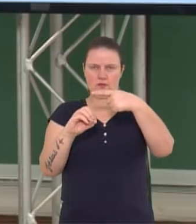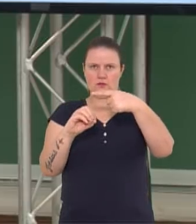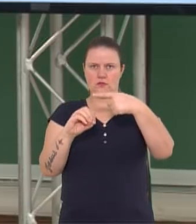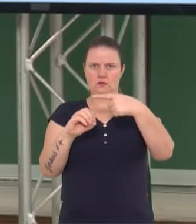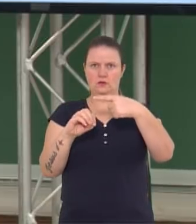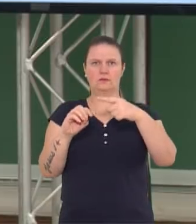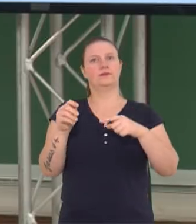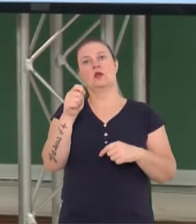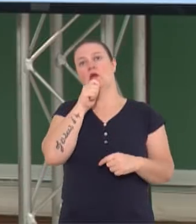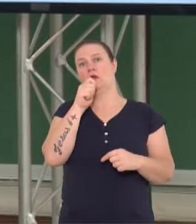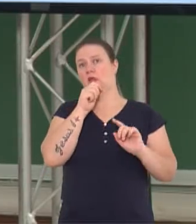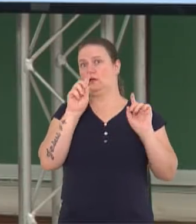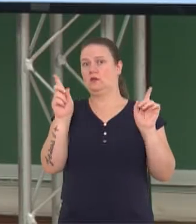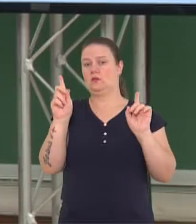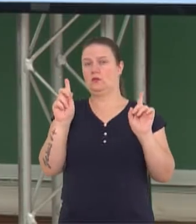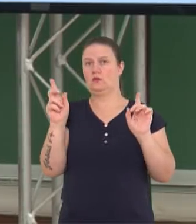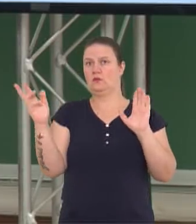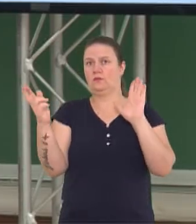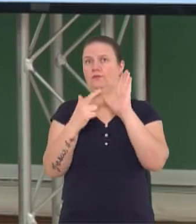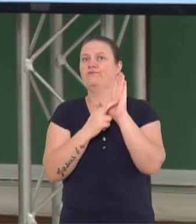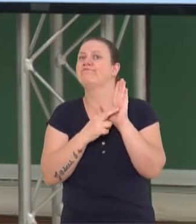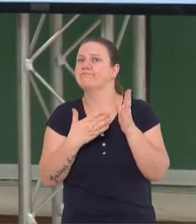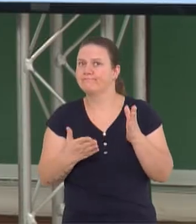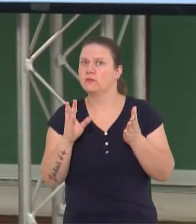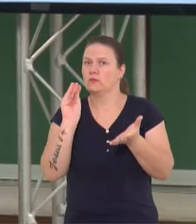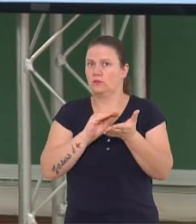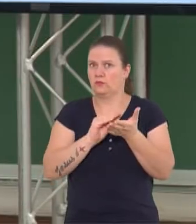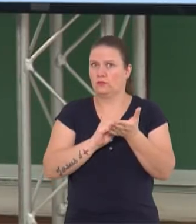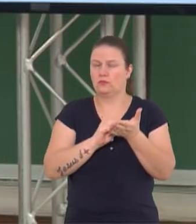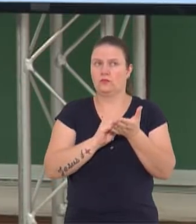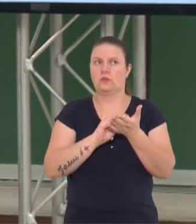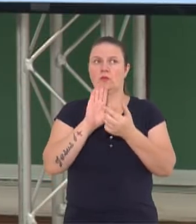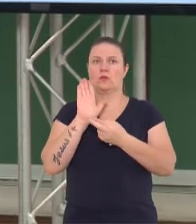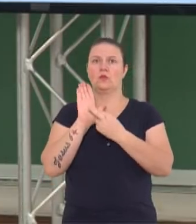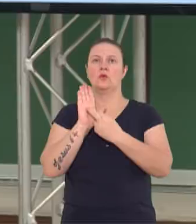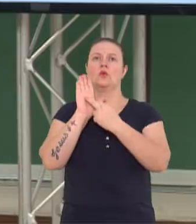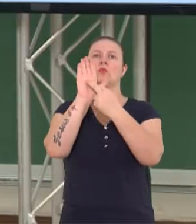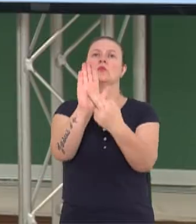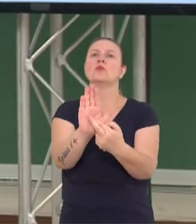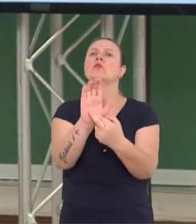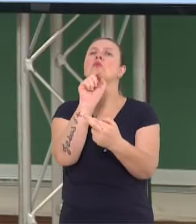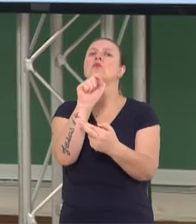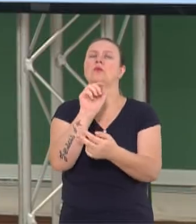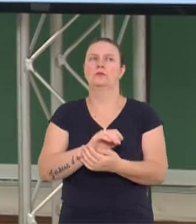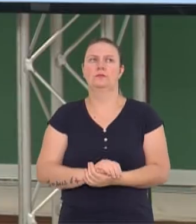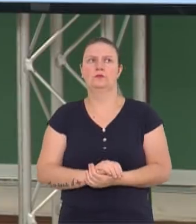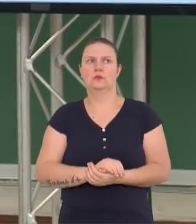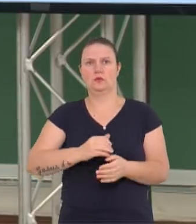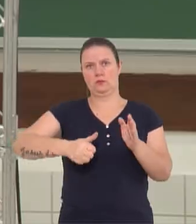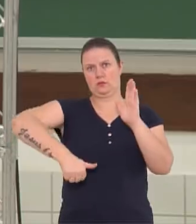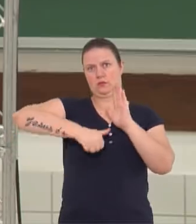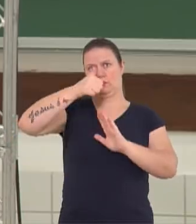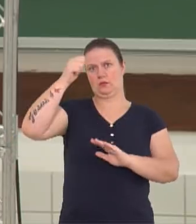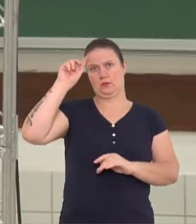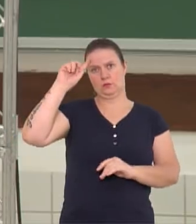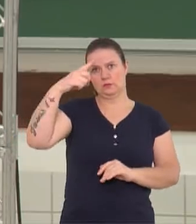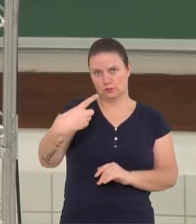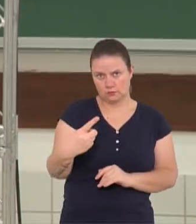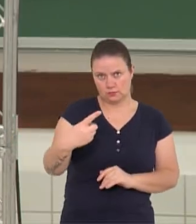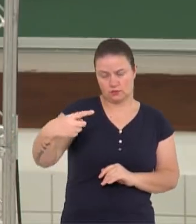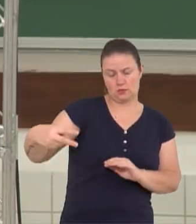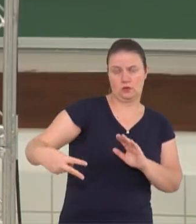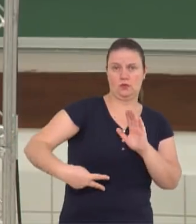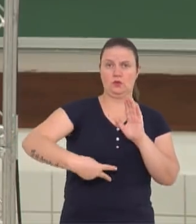perguntando? Não. Isso aqui representa o quê? O que ele pintou no primeiro dia e